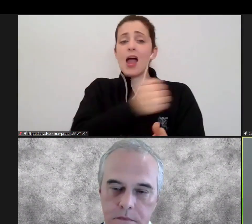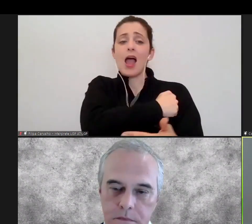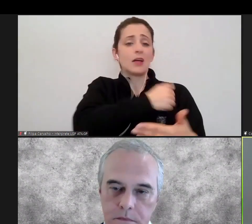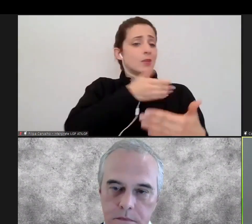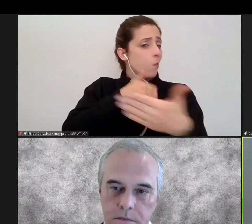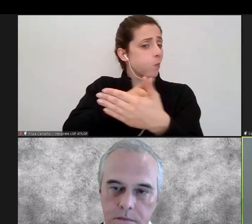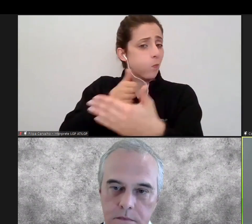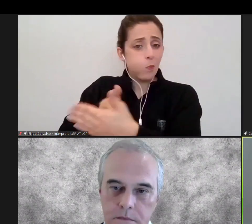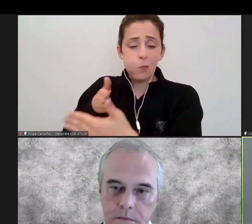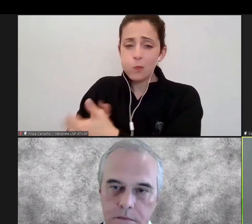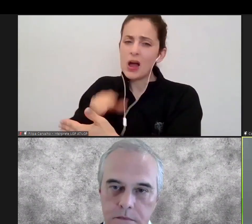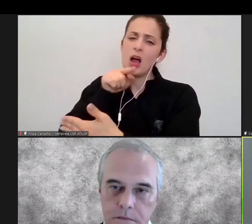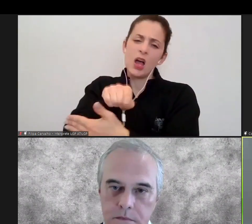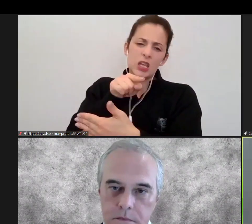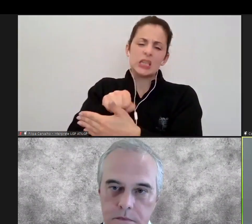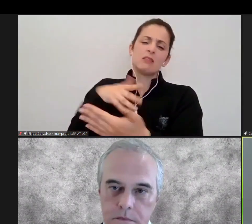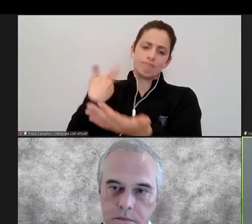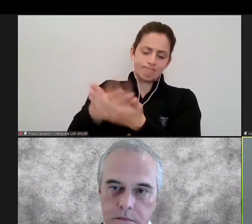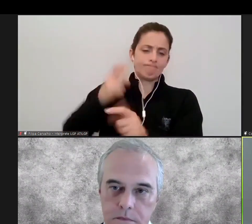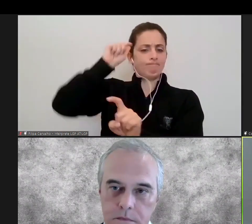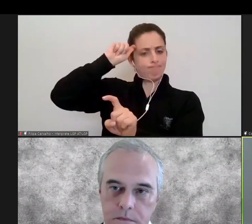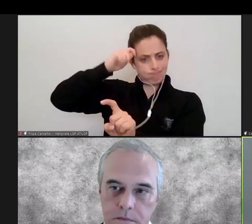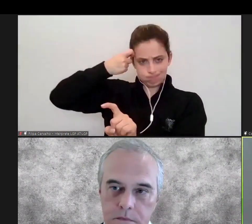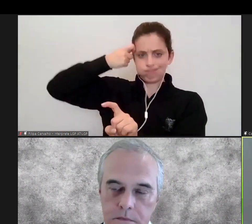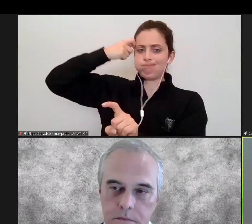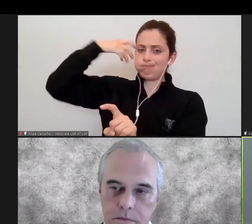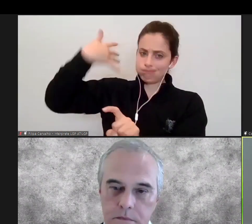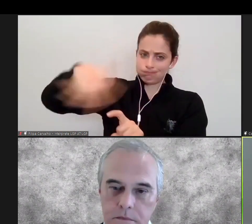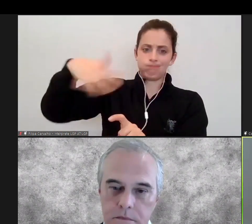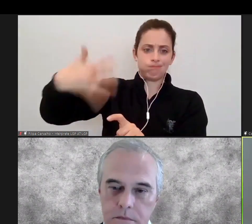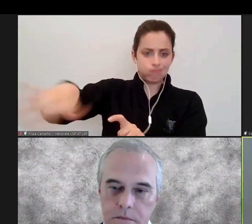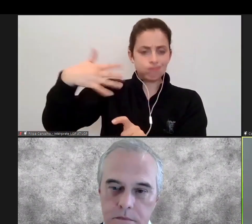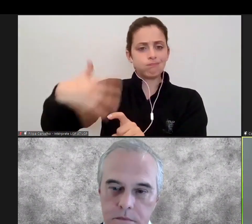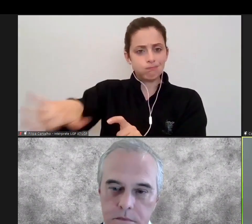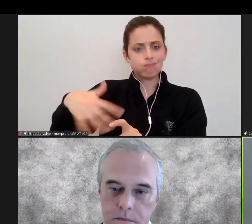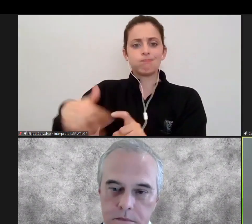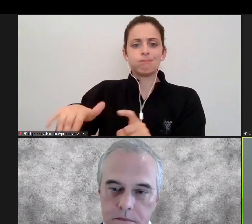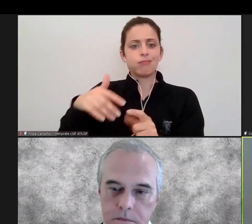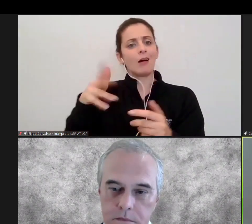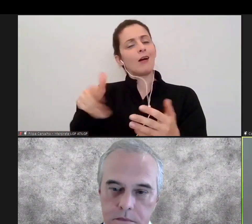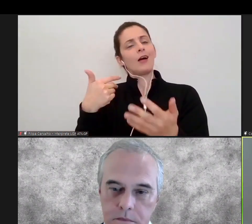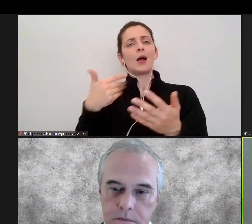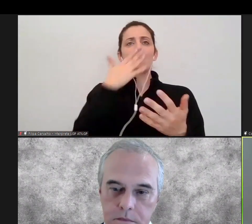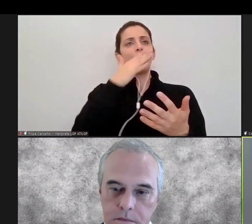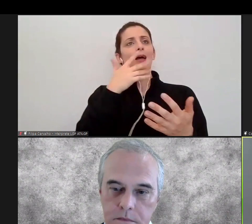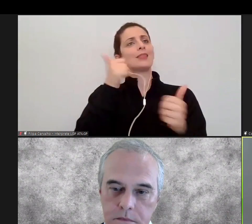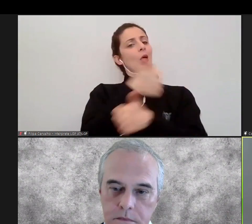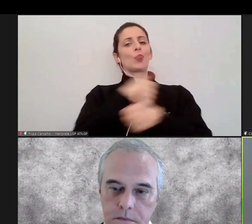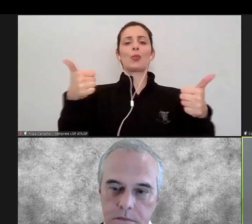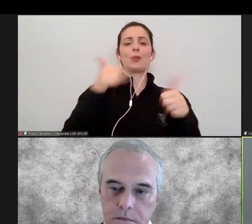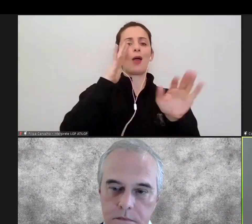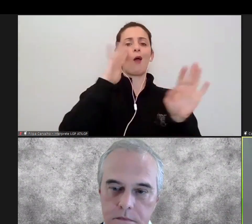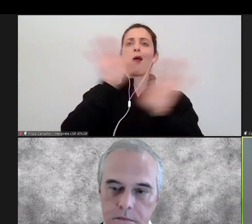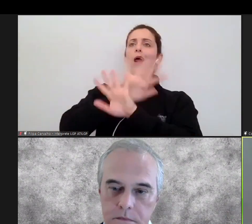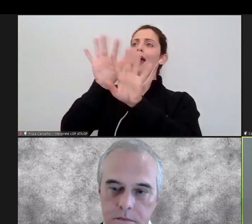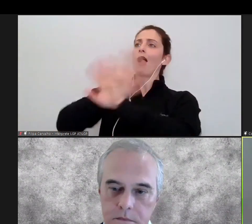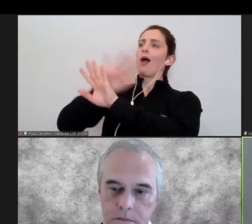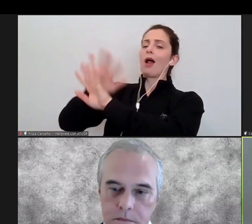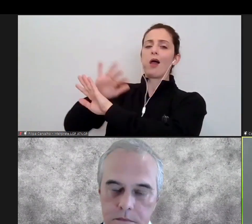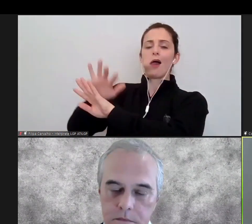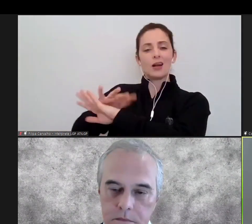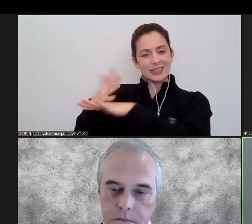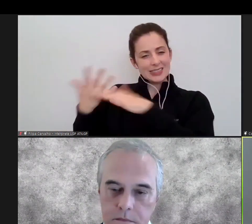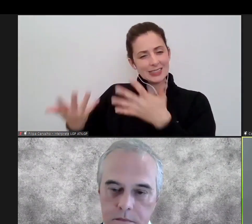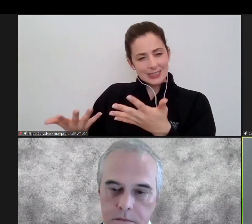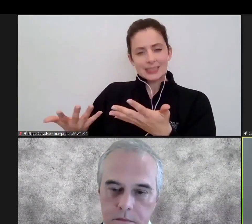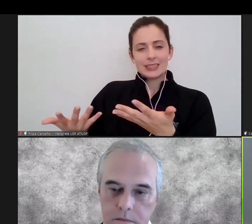escala as comunidades e que continuam a perpetuar esta invisibilidade e a falta de representatividade destas comunidades nas várias esferas